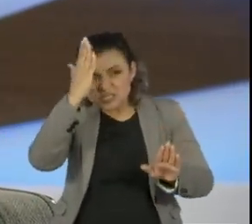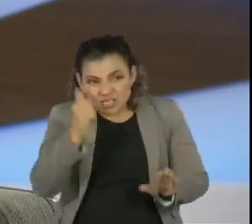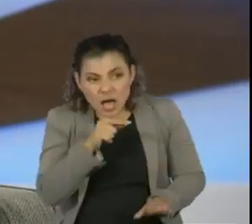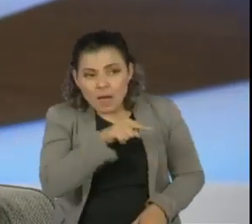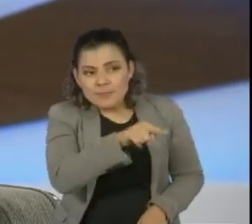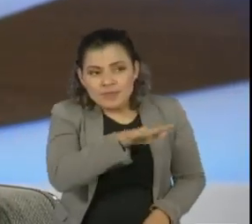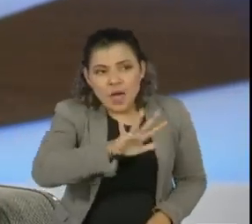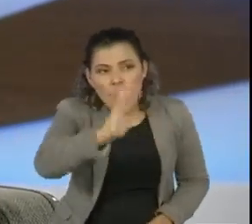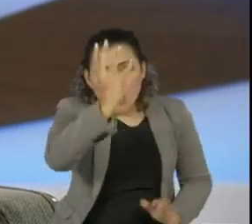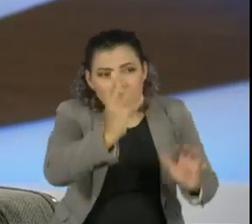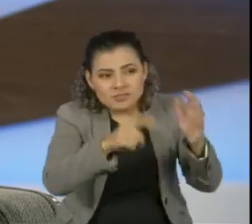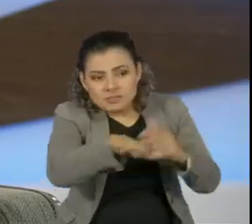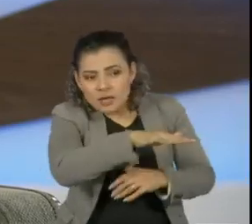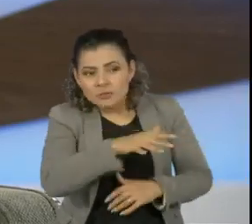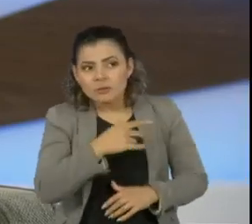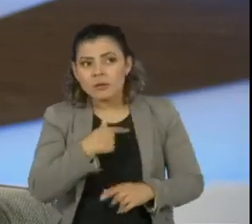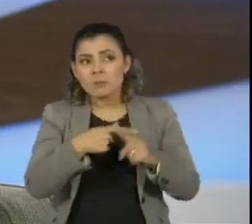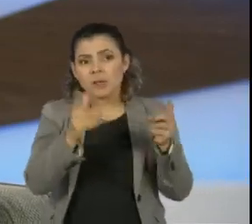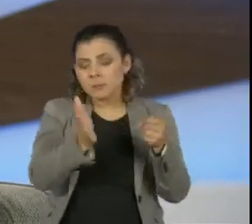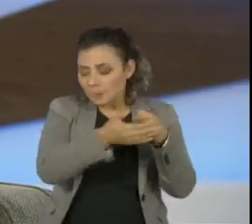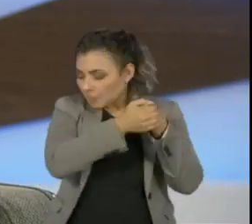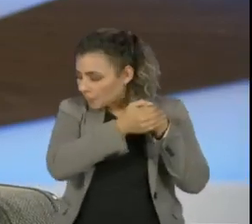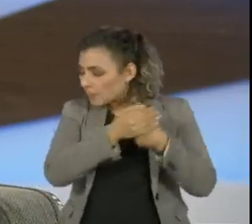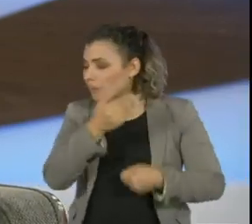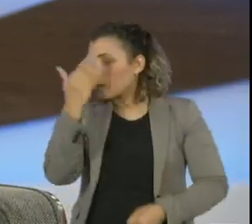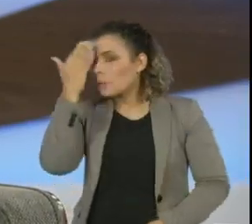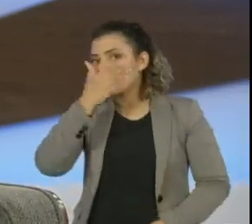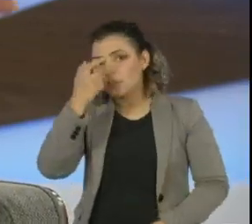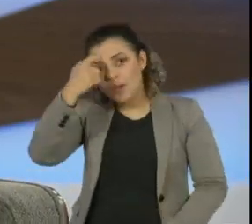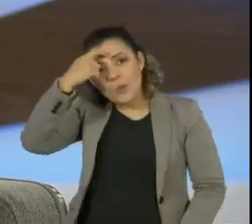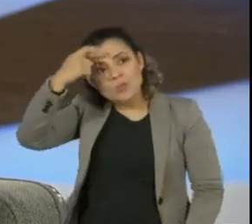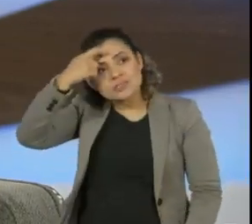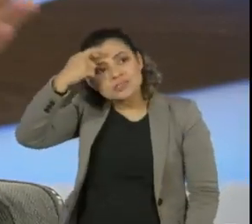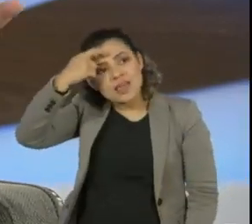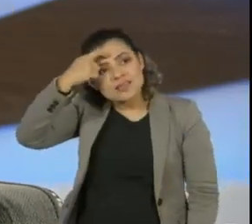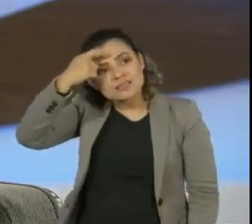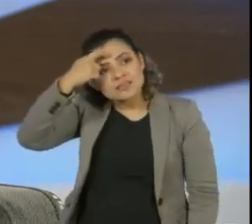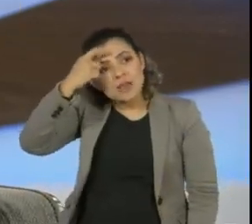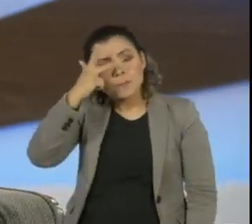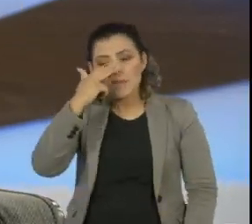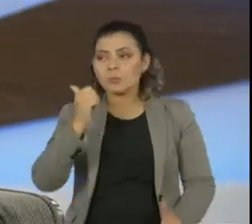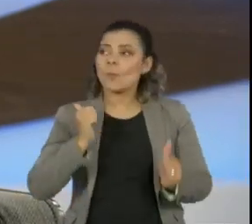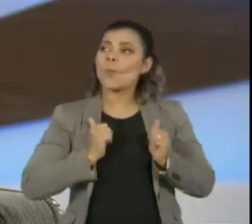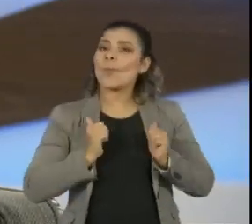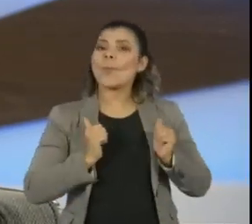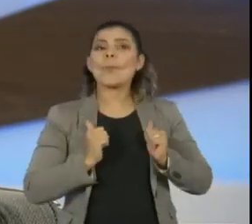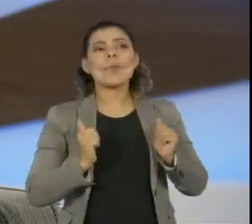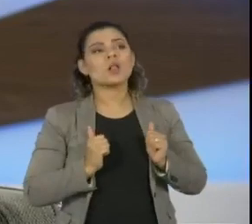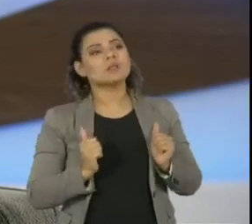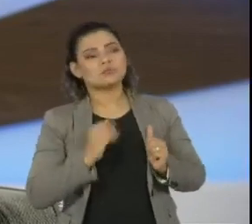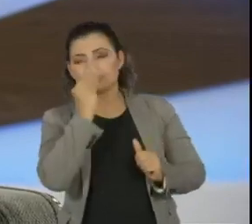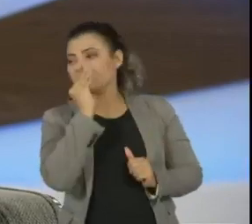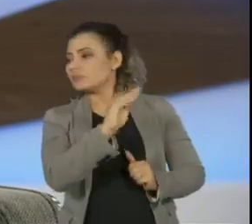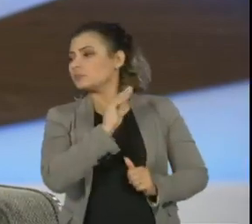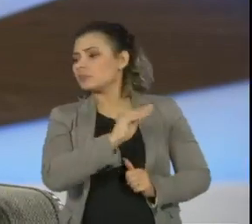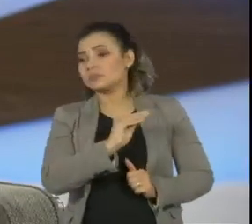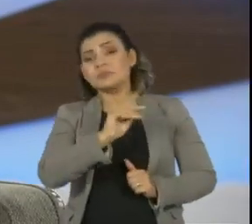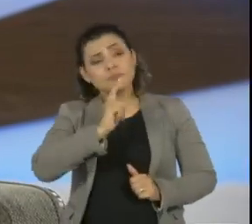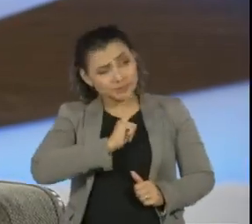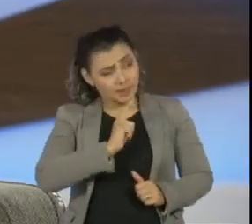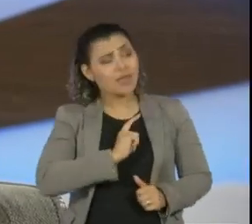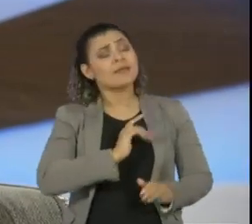ou seja a a intenção da sua consciência é ser opaca neste caso a